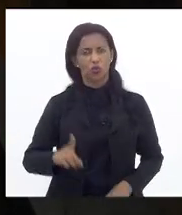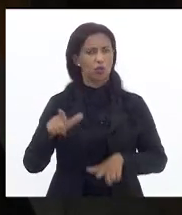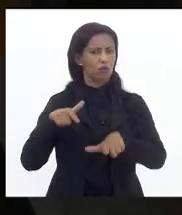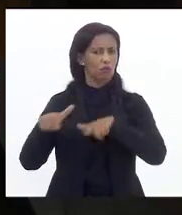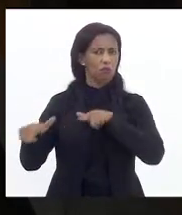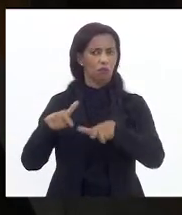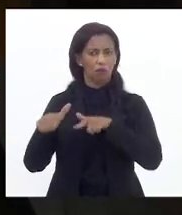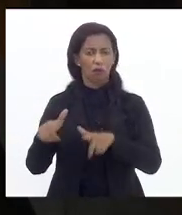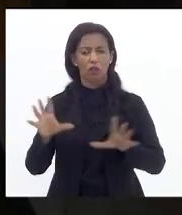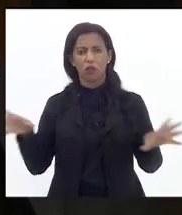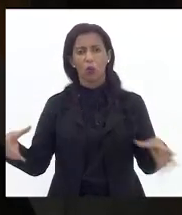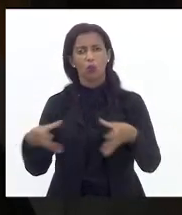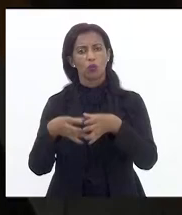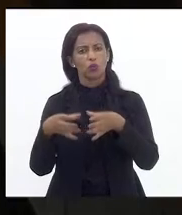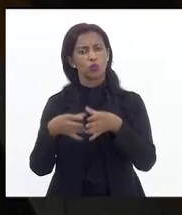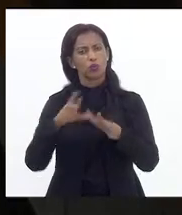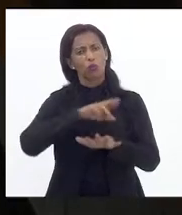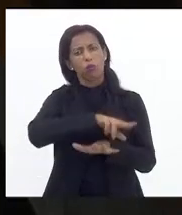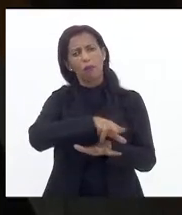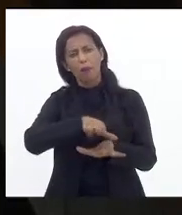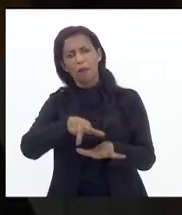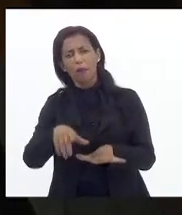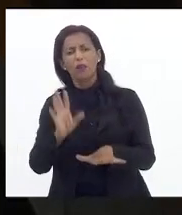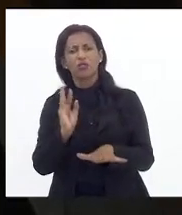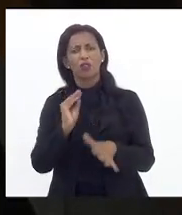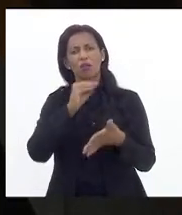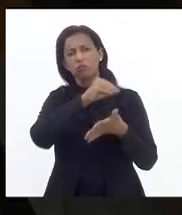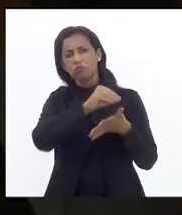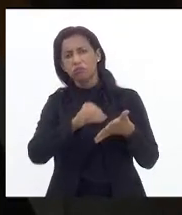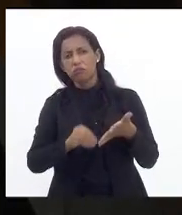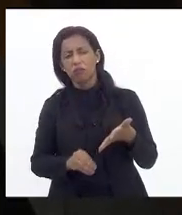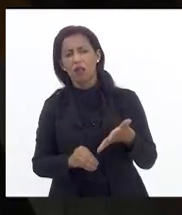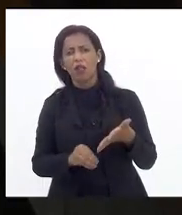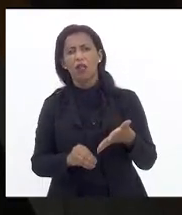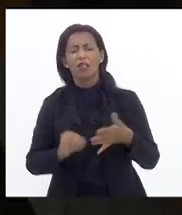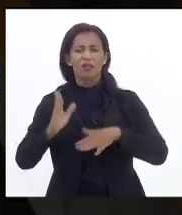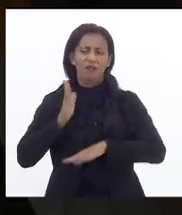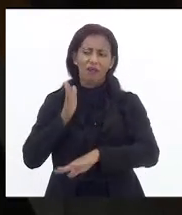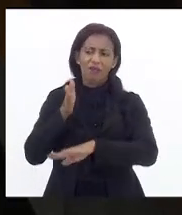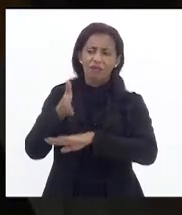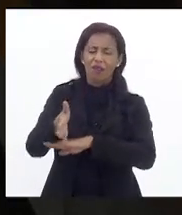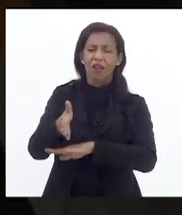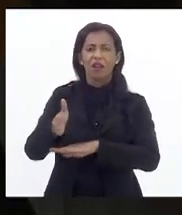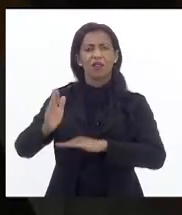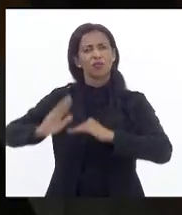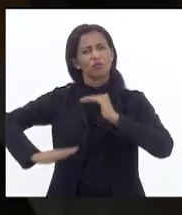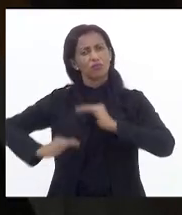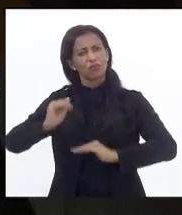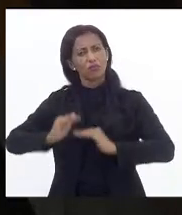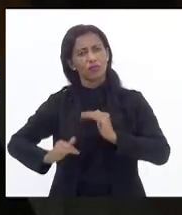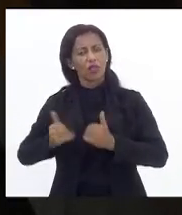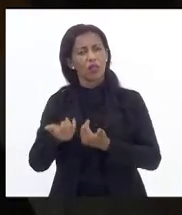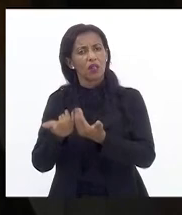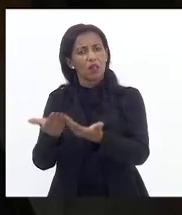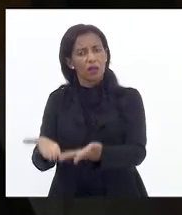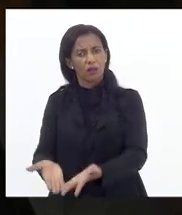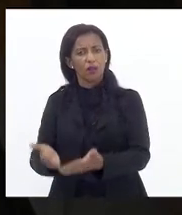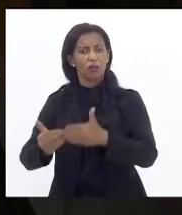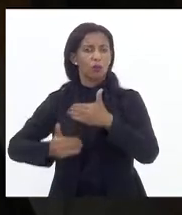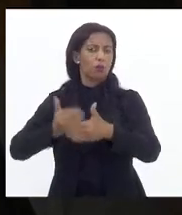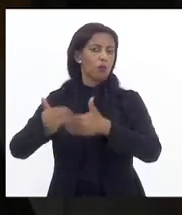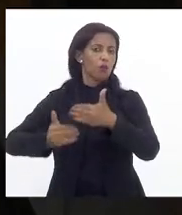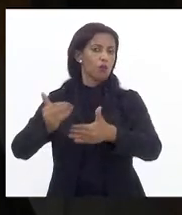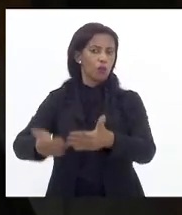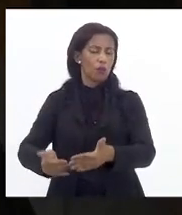dos Servidores e a esse conjunto de elementos foram colocados que afetam demasiadamente as carreiras levando a um